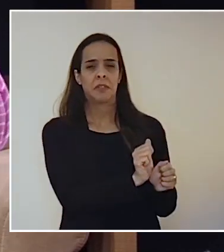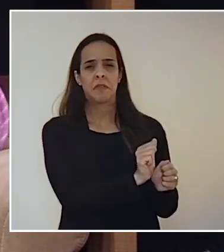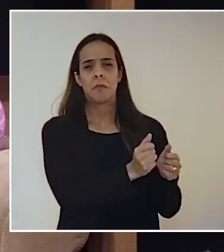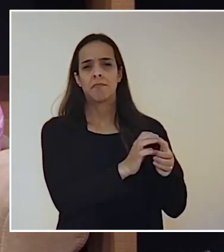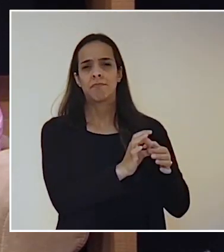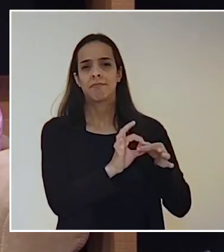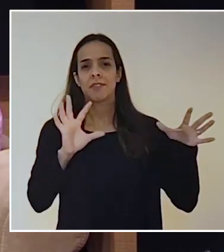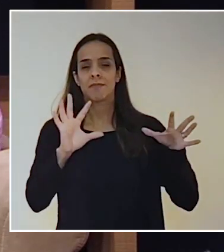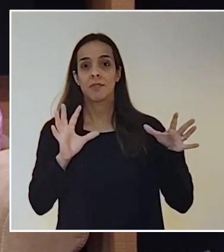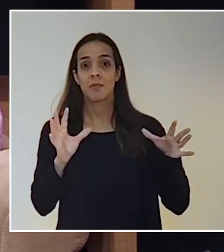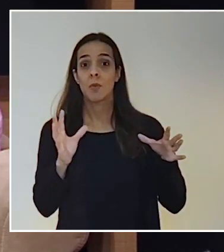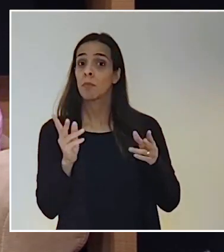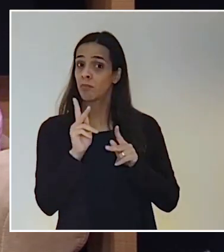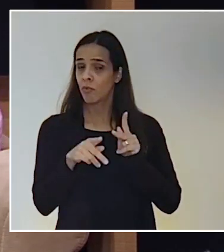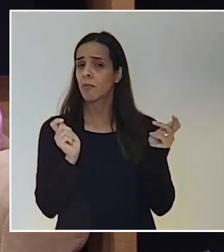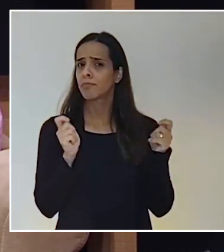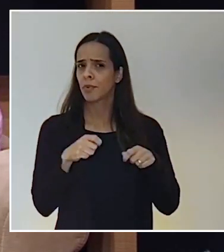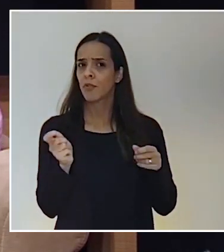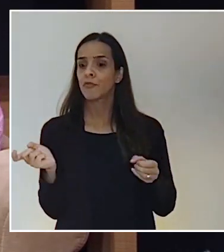recomeçar a sua vida,